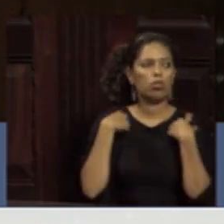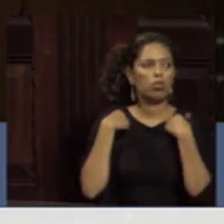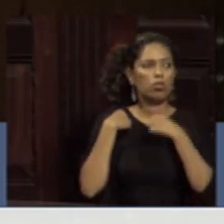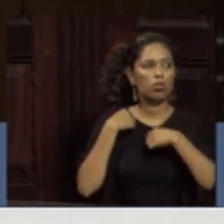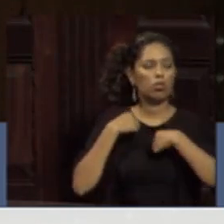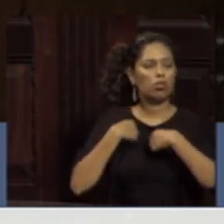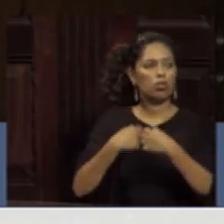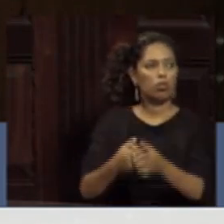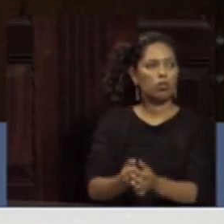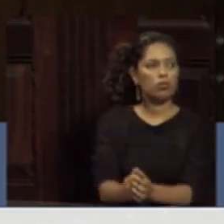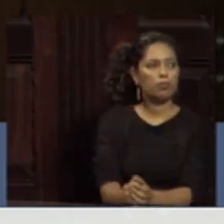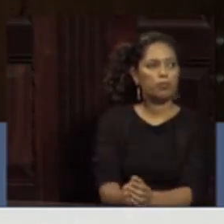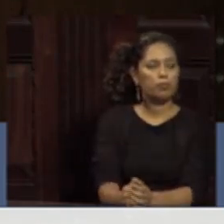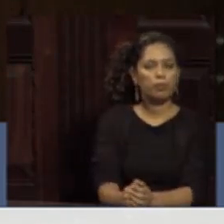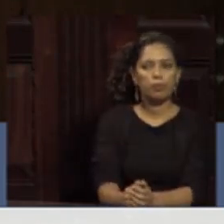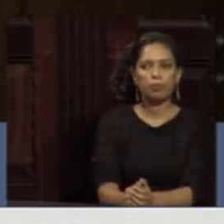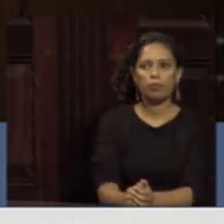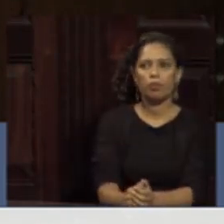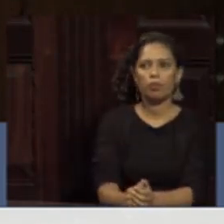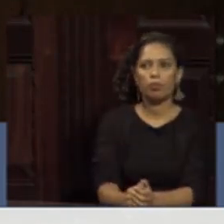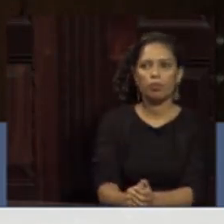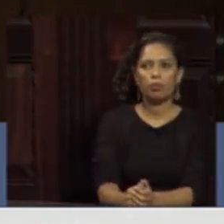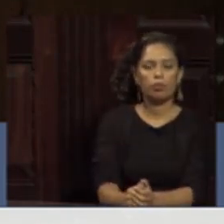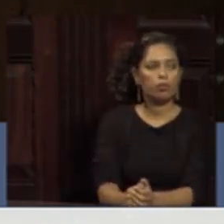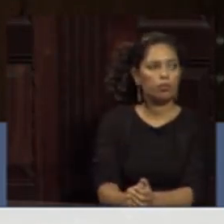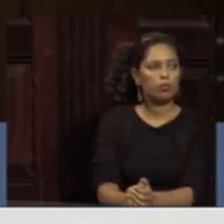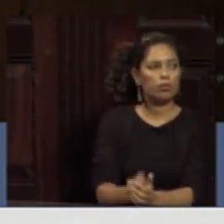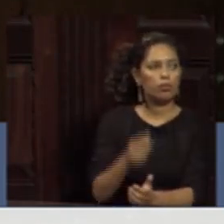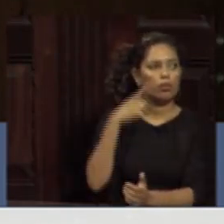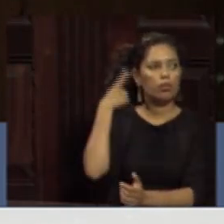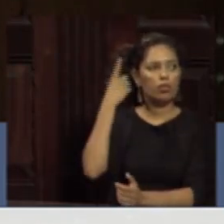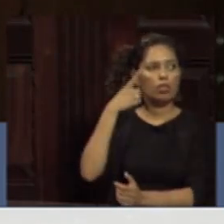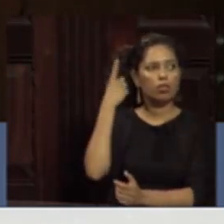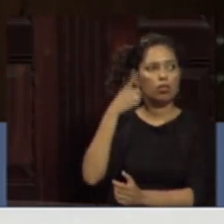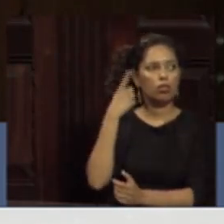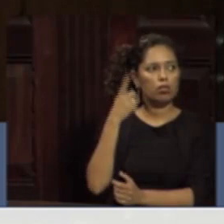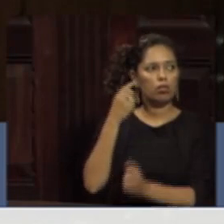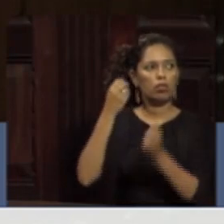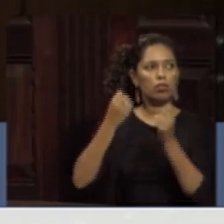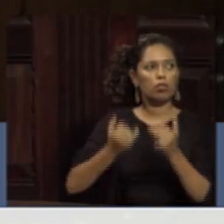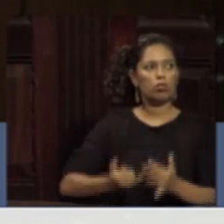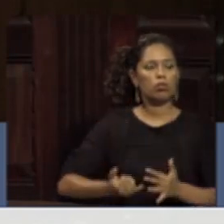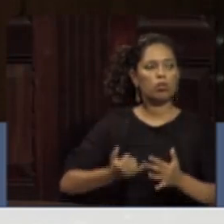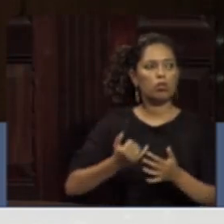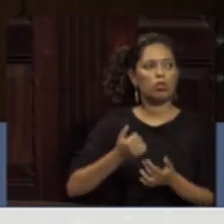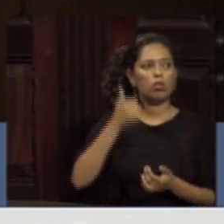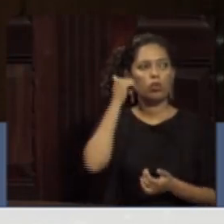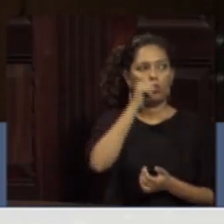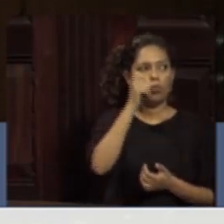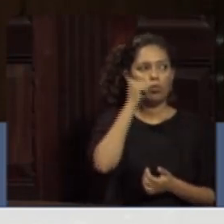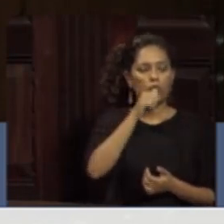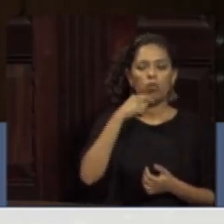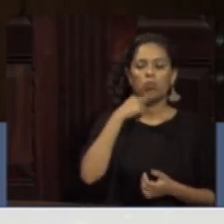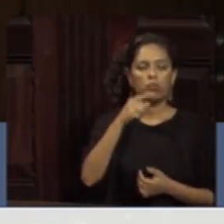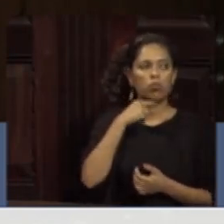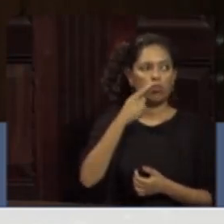da mãe, que hoje são garantidos por lei, mas que as mulheres não conseguem acessar na rede, sendo obrigadas, a mesmo quando têm